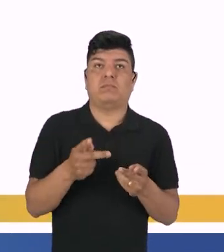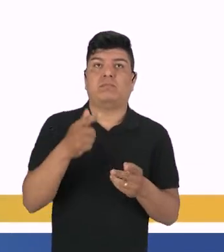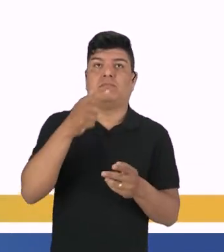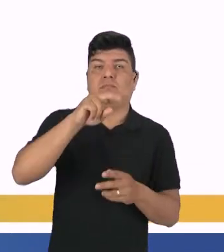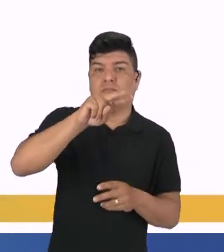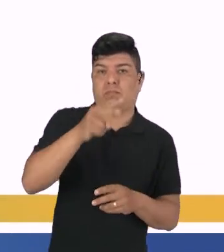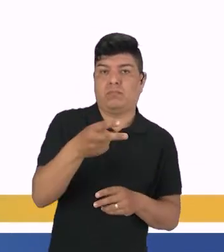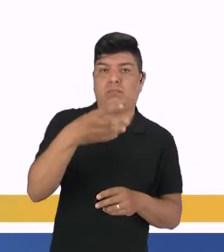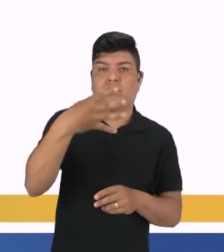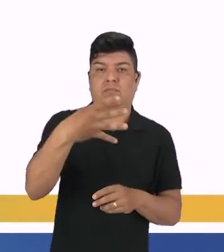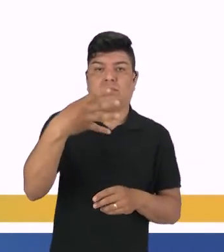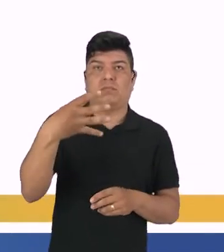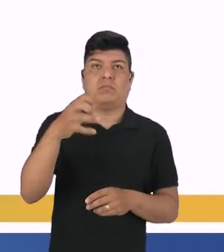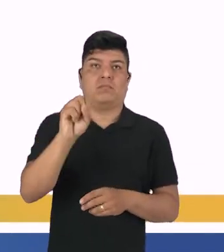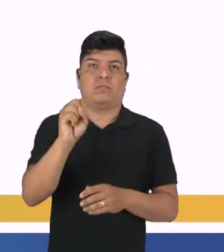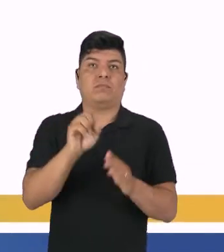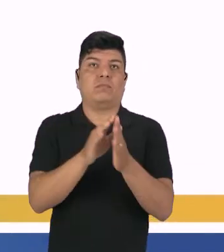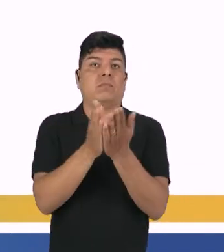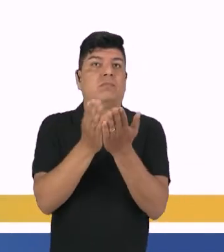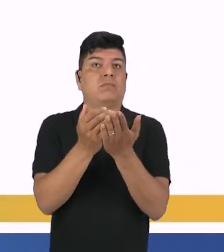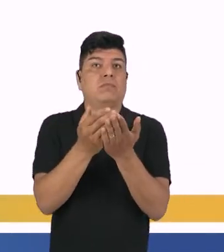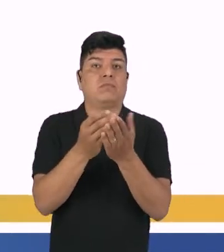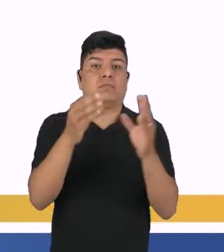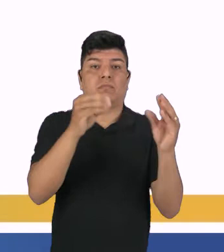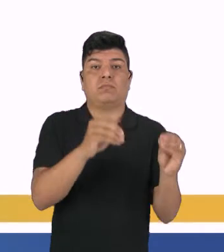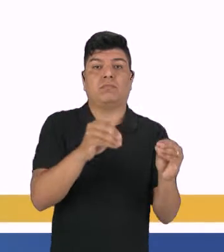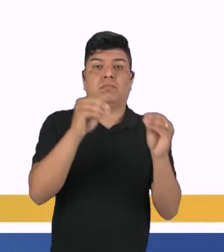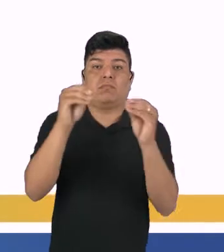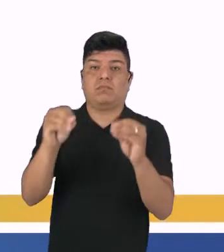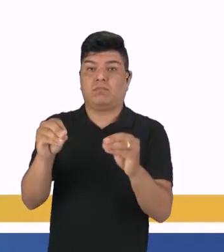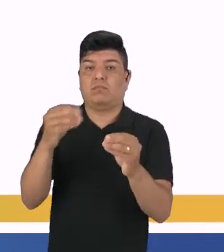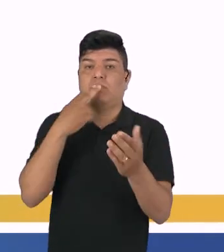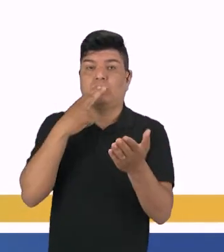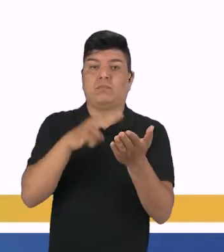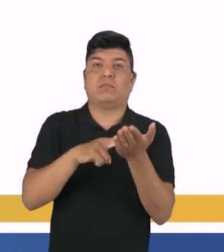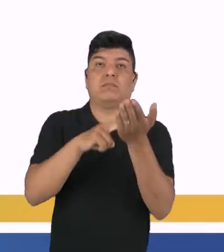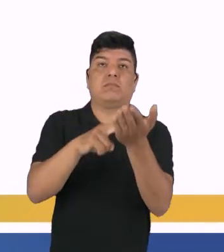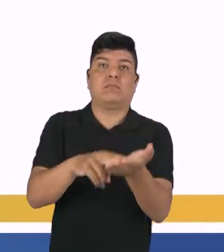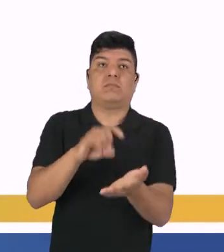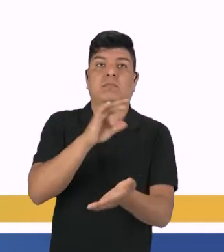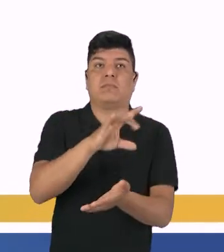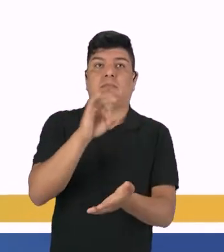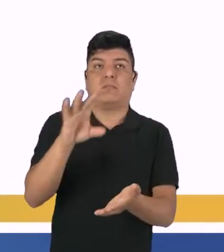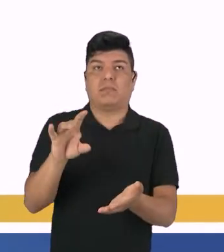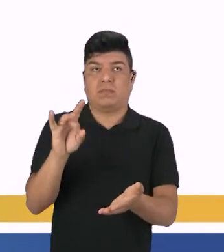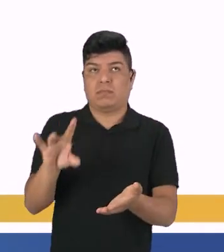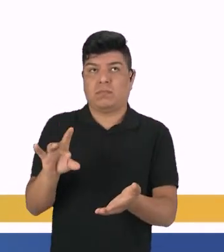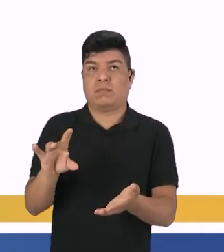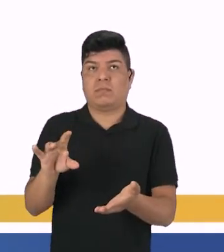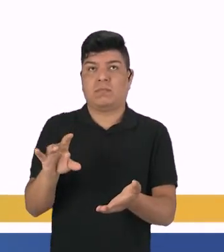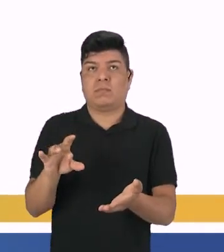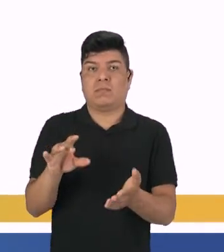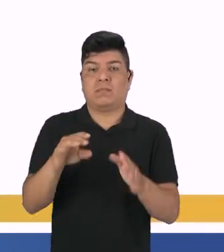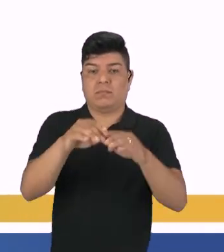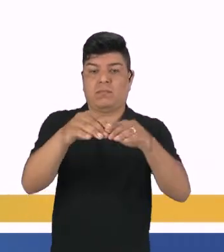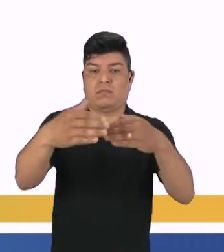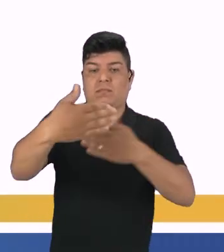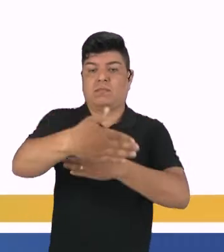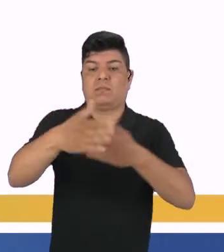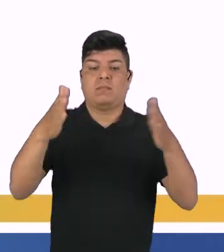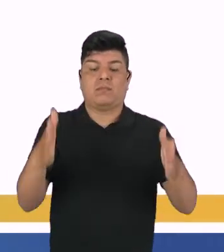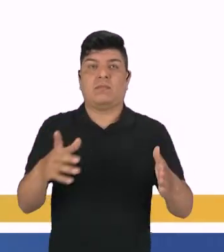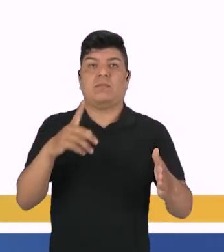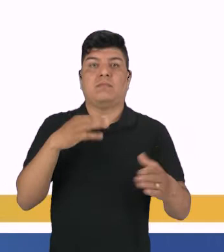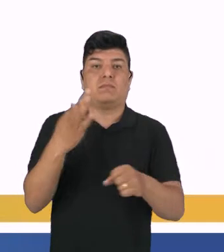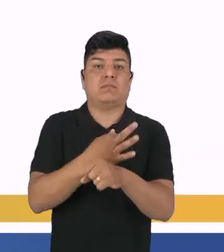2.448 livros. A livraria tem que enviar esta encomenda pelo correio, porém cada caixa comporta apenas 9 livros.